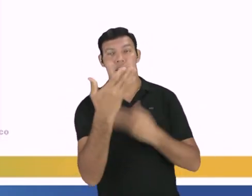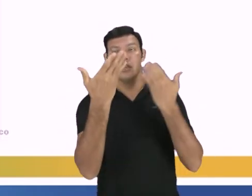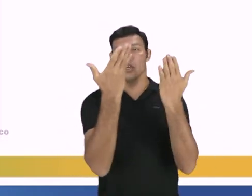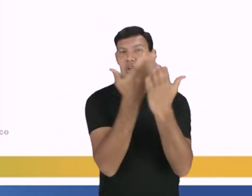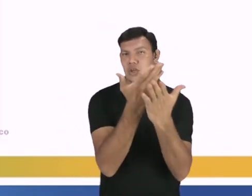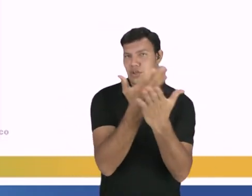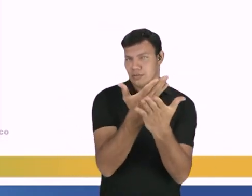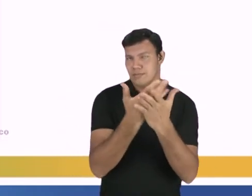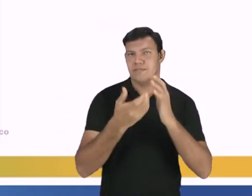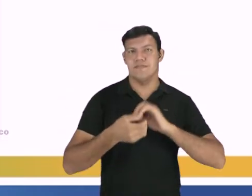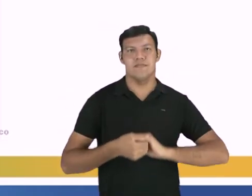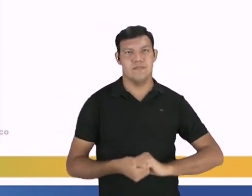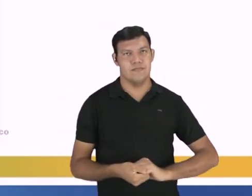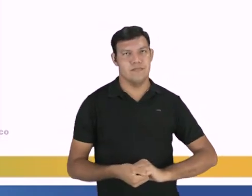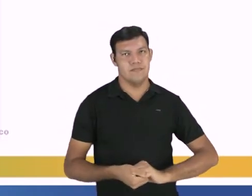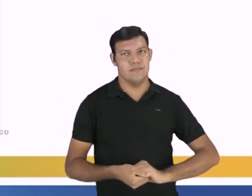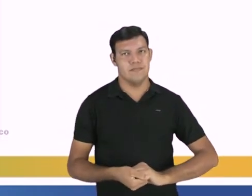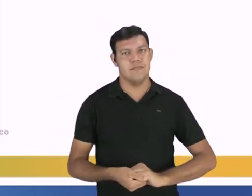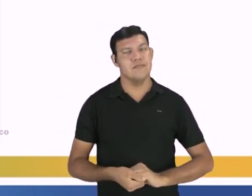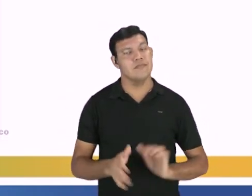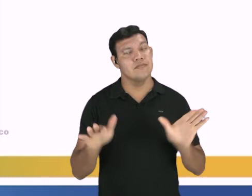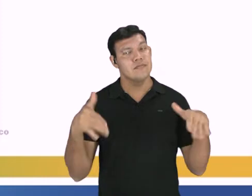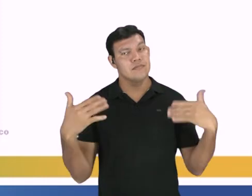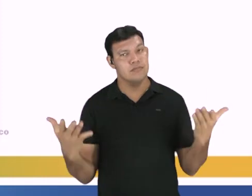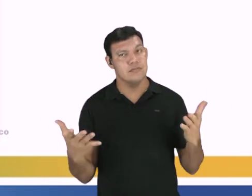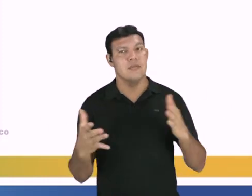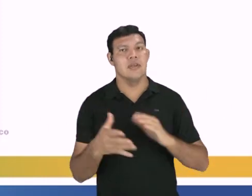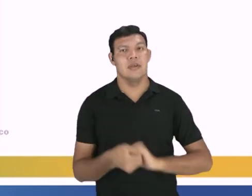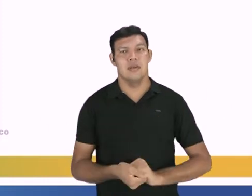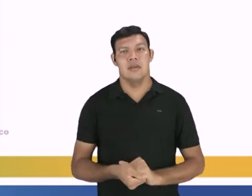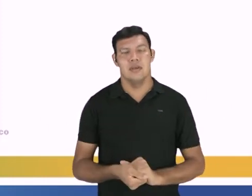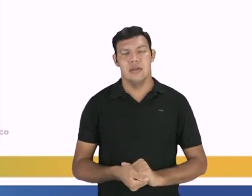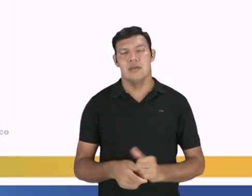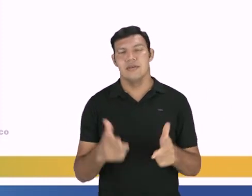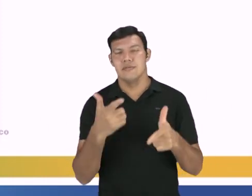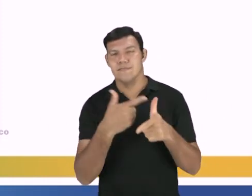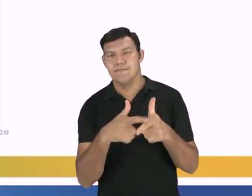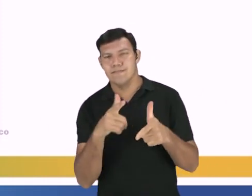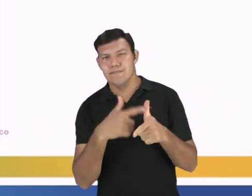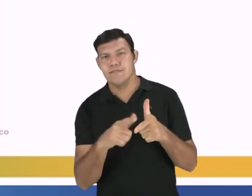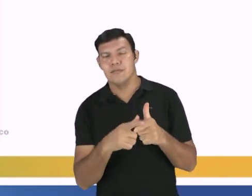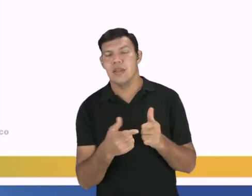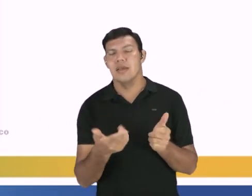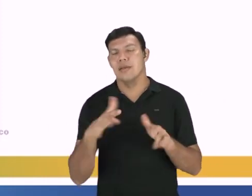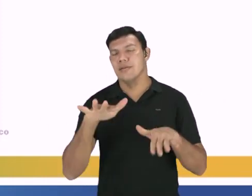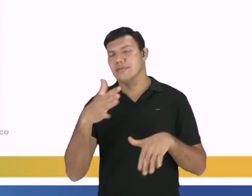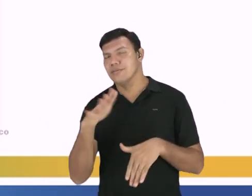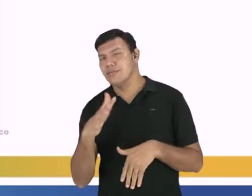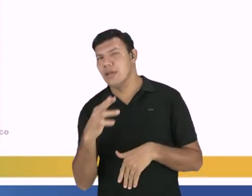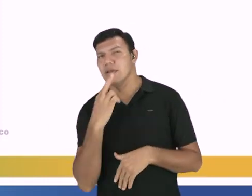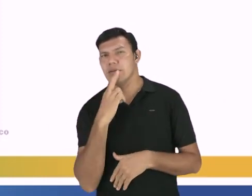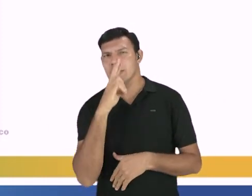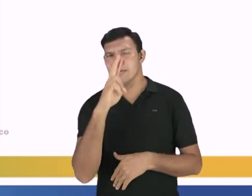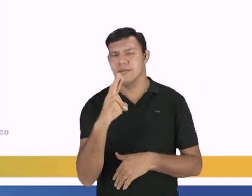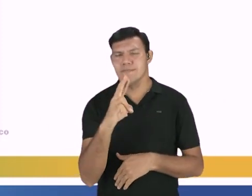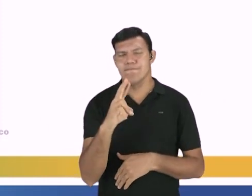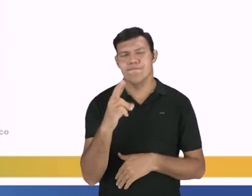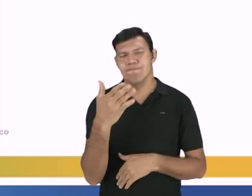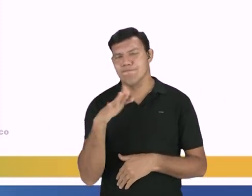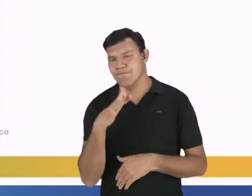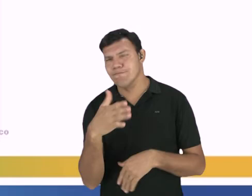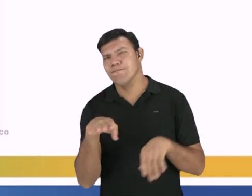estudar. Então, estamos falando aí de situações possíveis, de um resultado